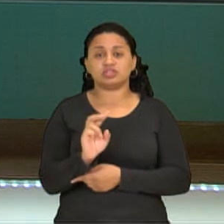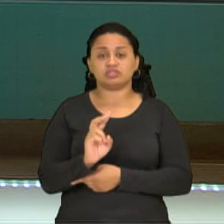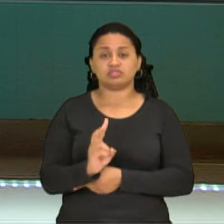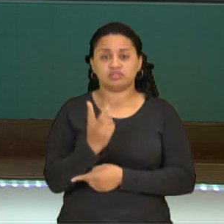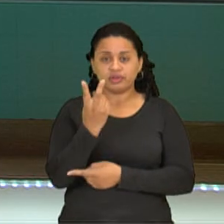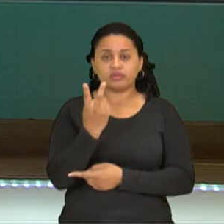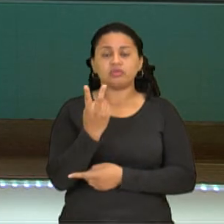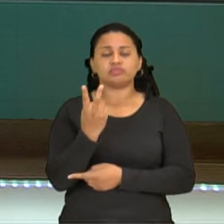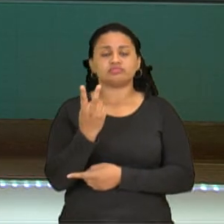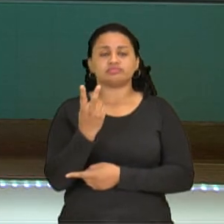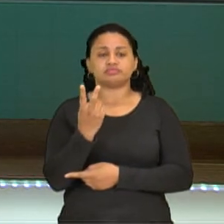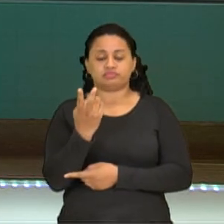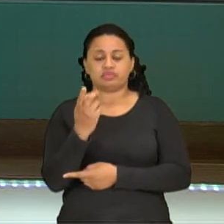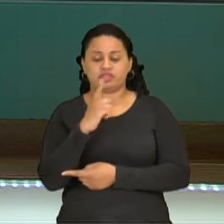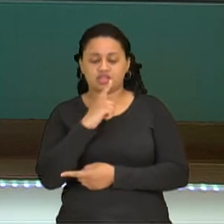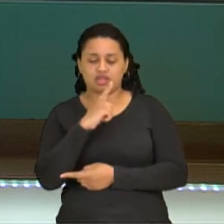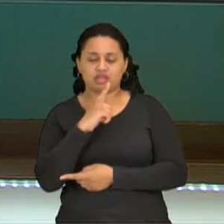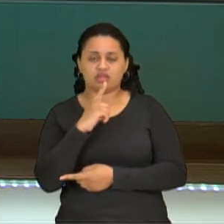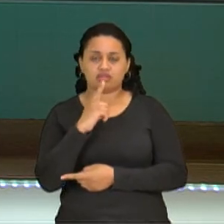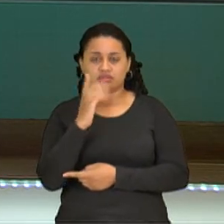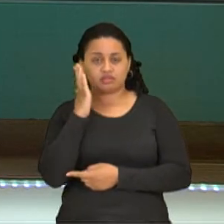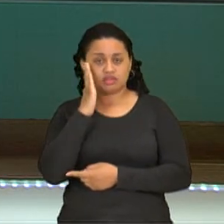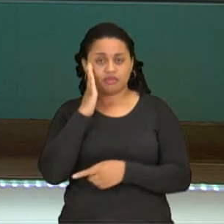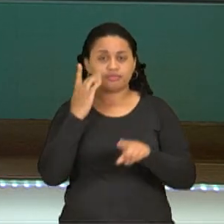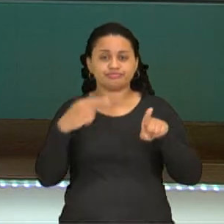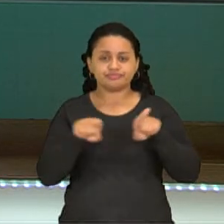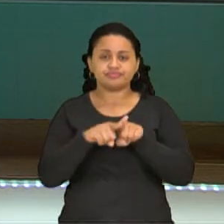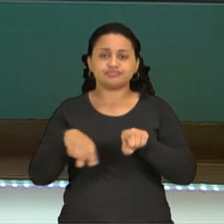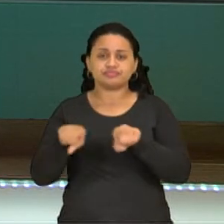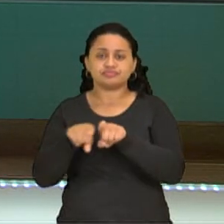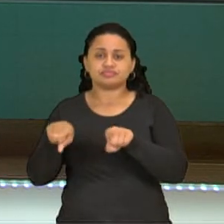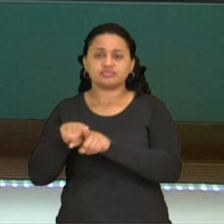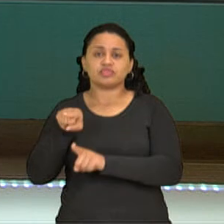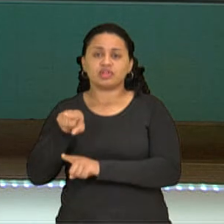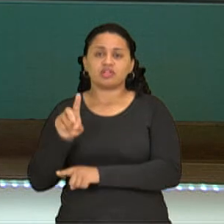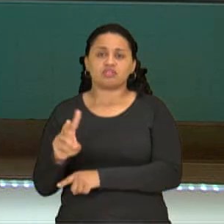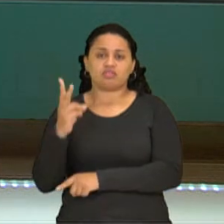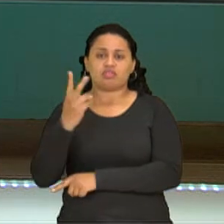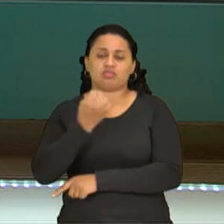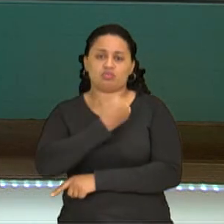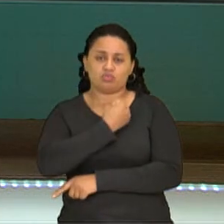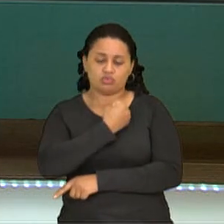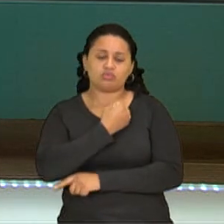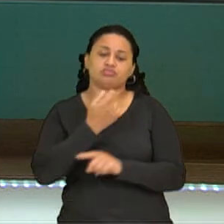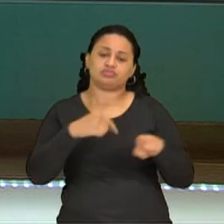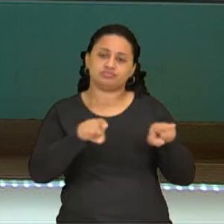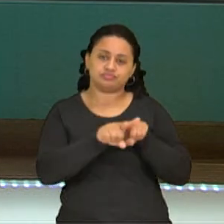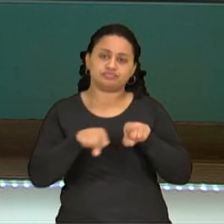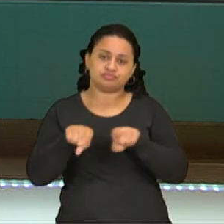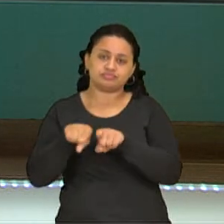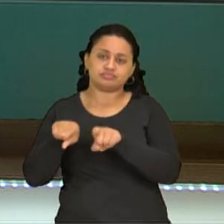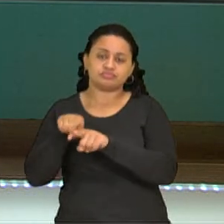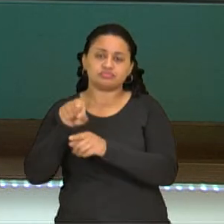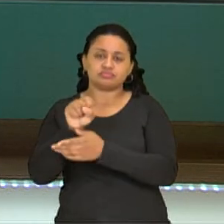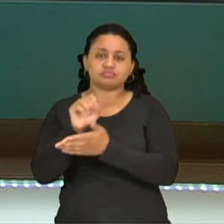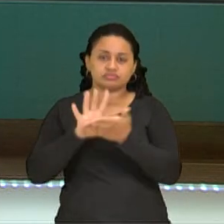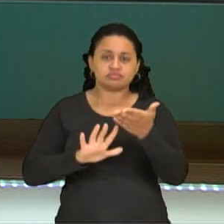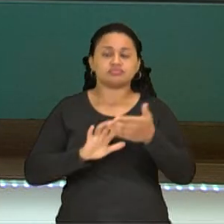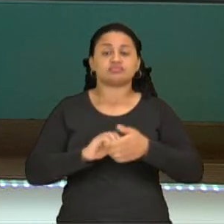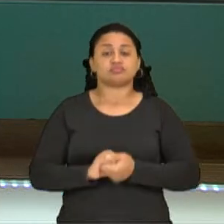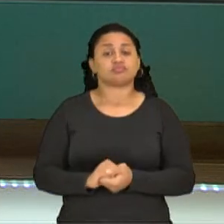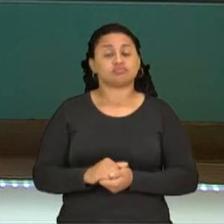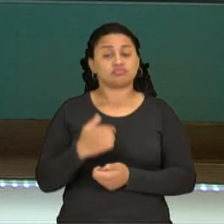valores, né? Como eu tenho uma quantidade recorrente que se repete nesse exercício,